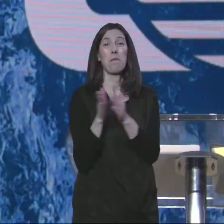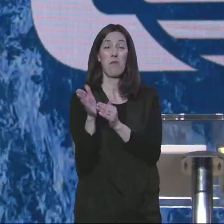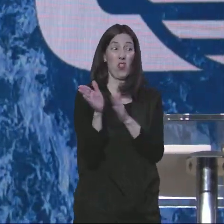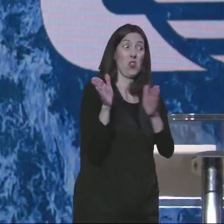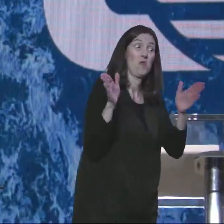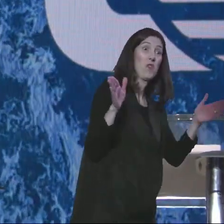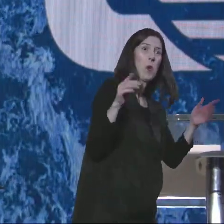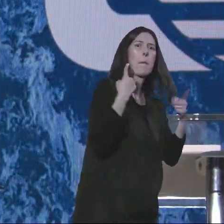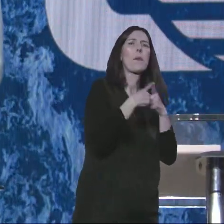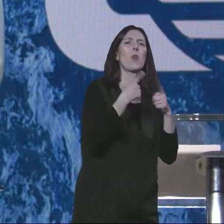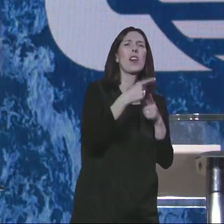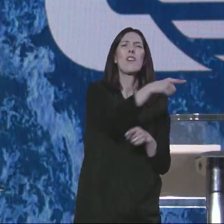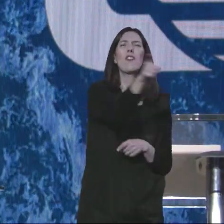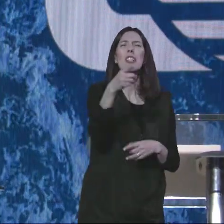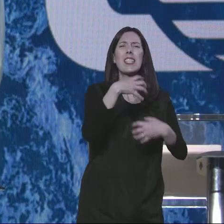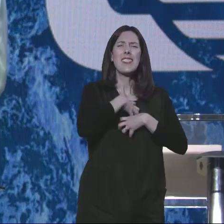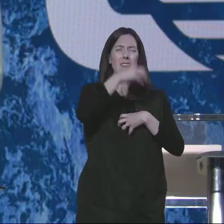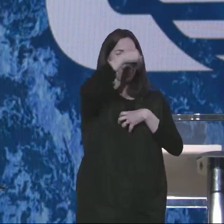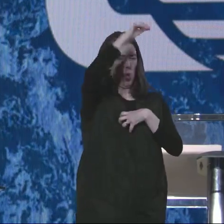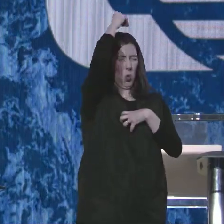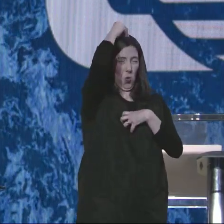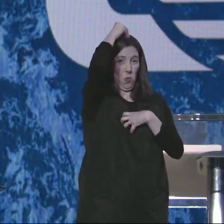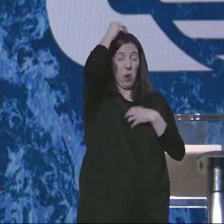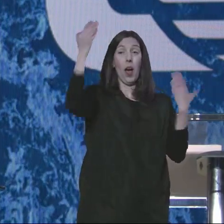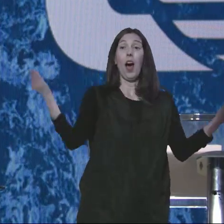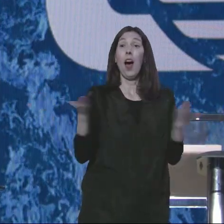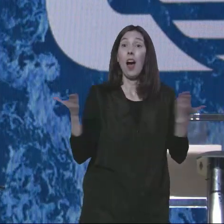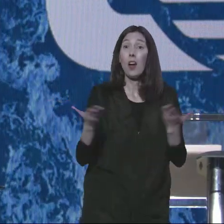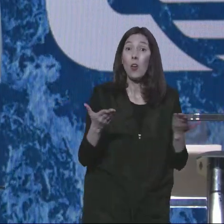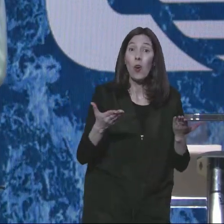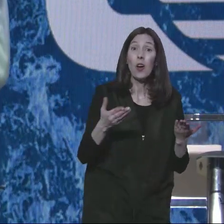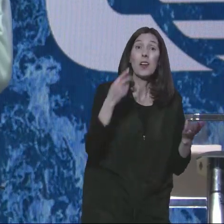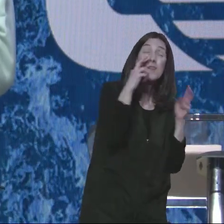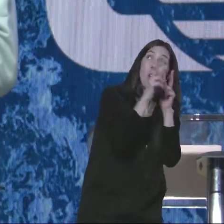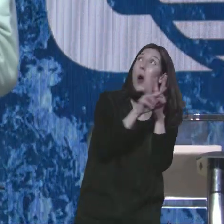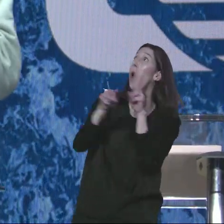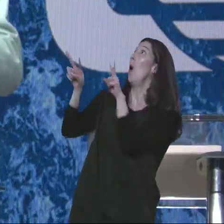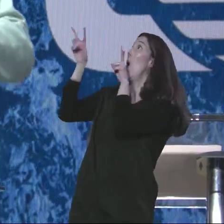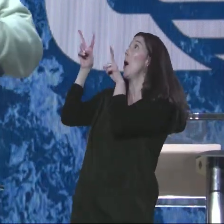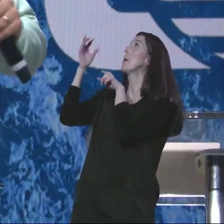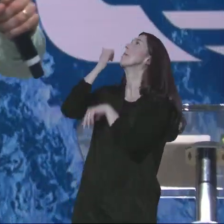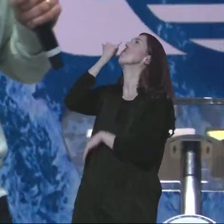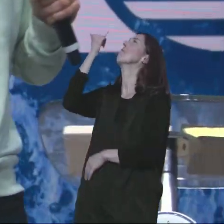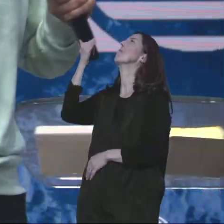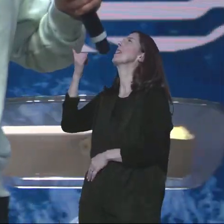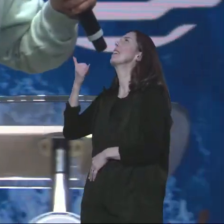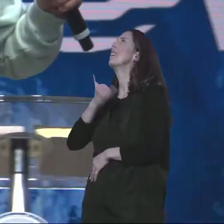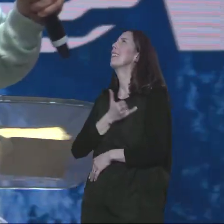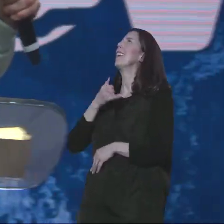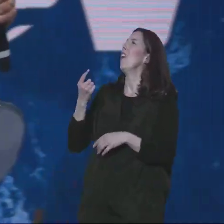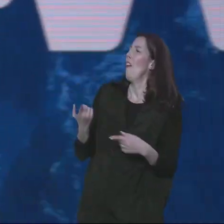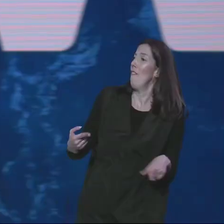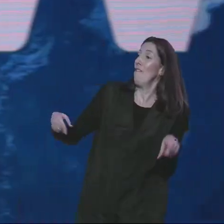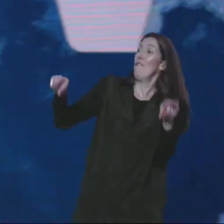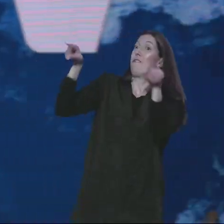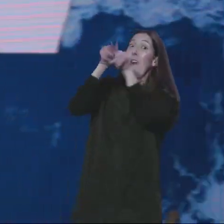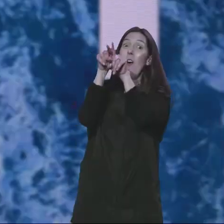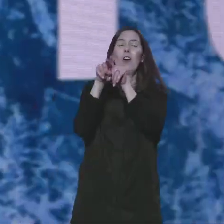favor imerecido. E isso faz você seguir em frente. É óbvio que a gente não tem que